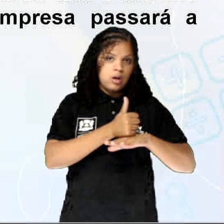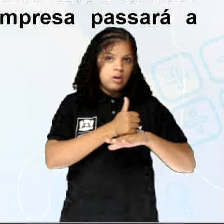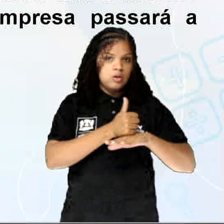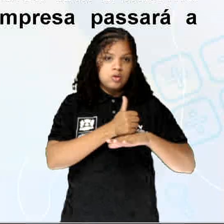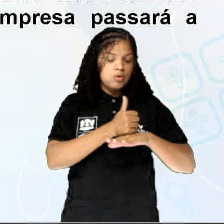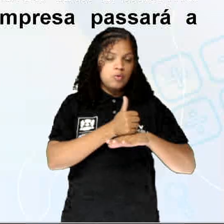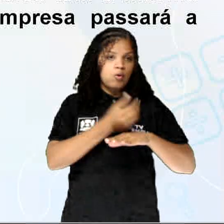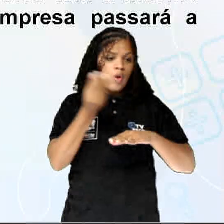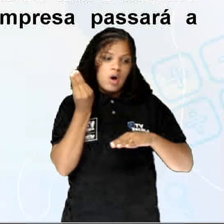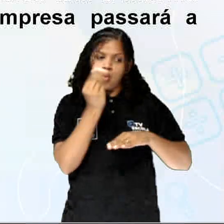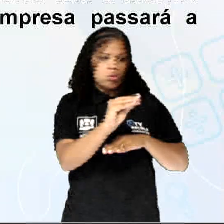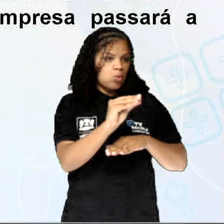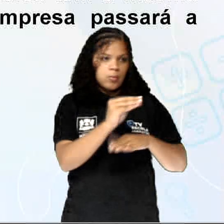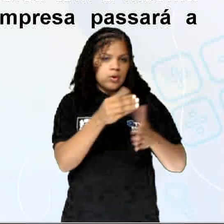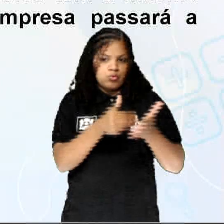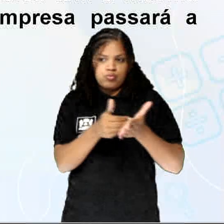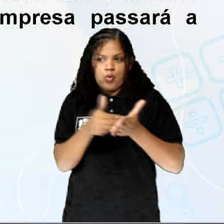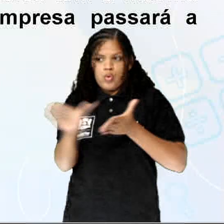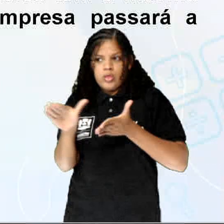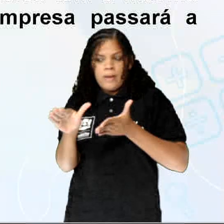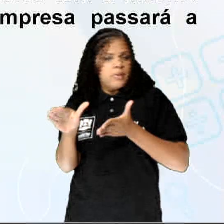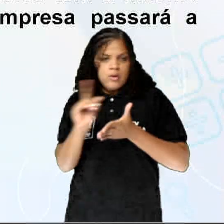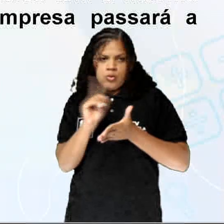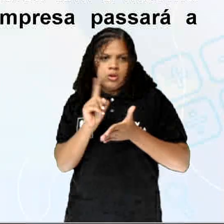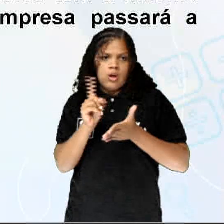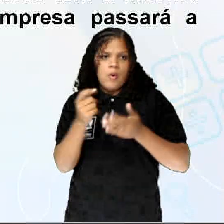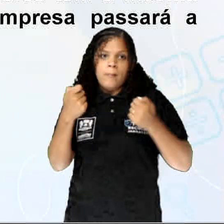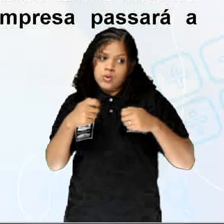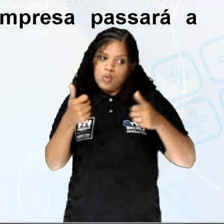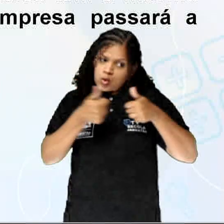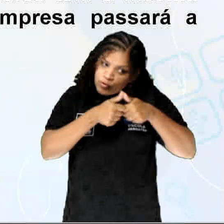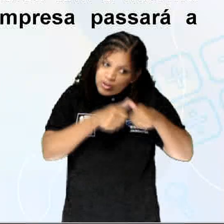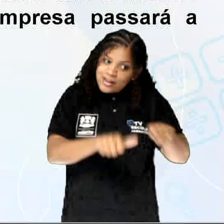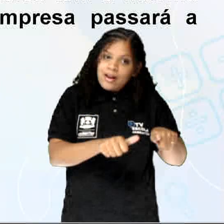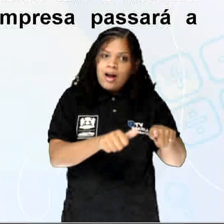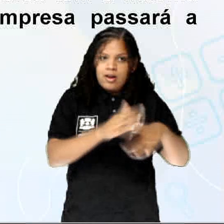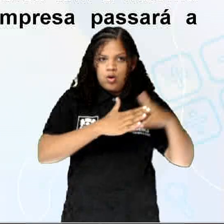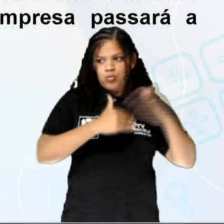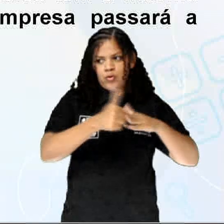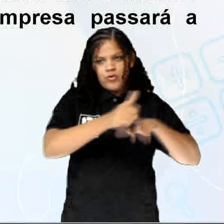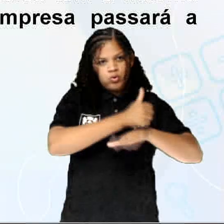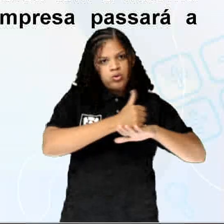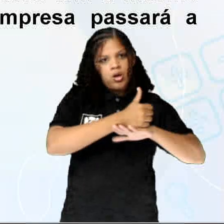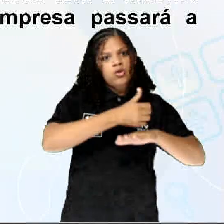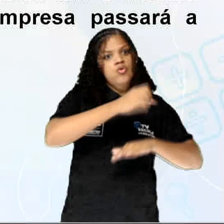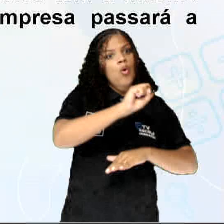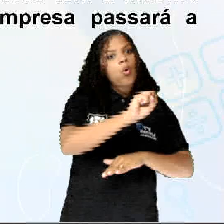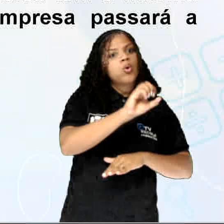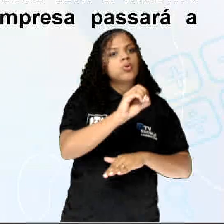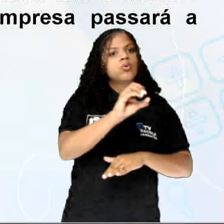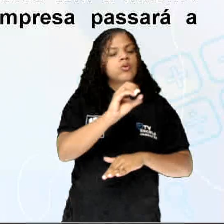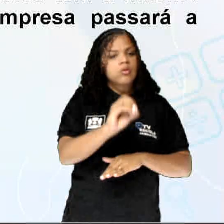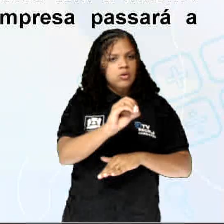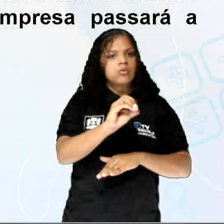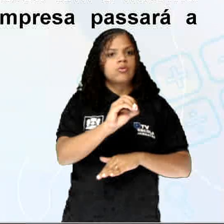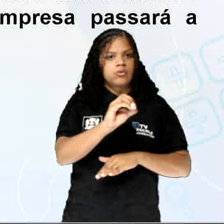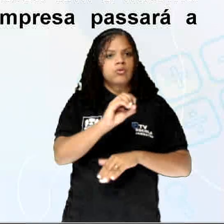a produzir por dia depois dessas mudanças. Mais uma vez, uma regra de 3 composta, porque eu tenho 3